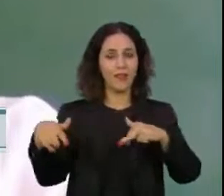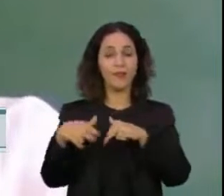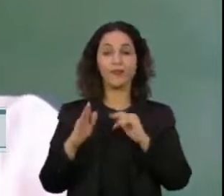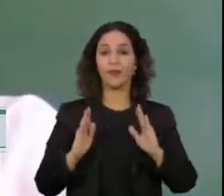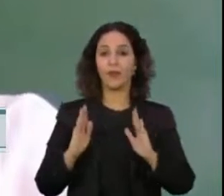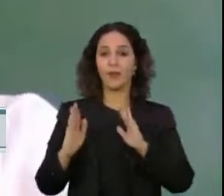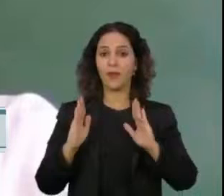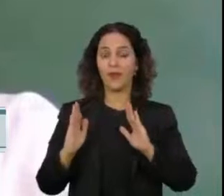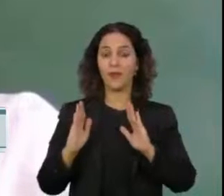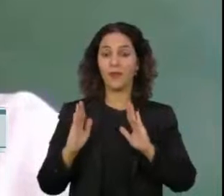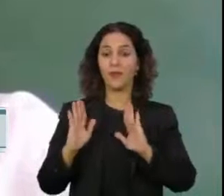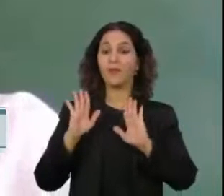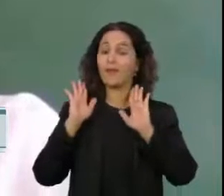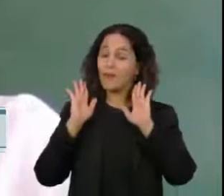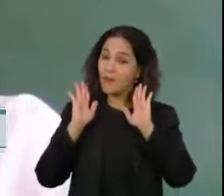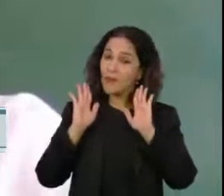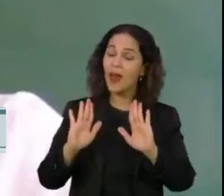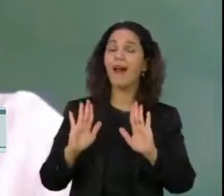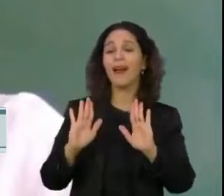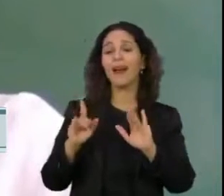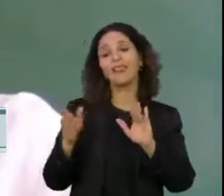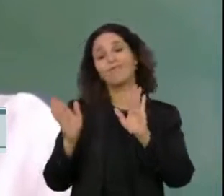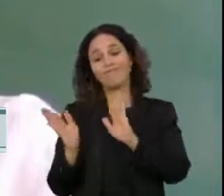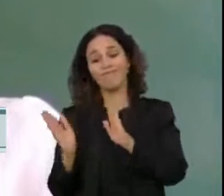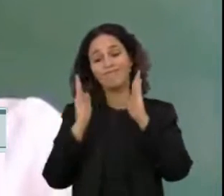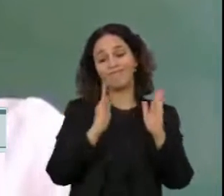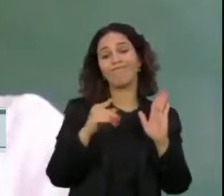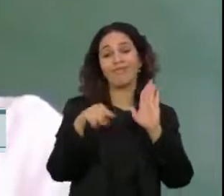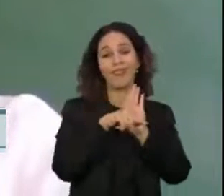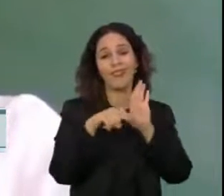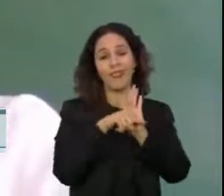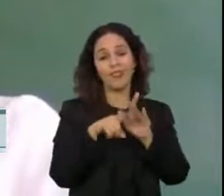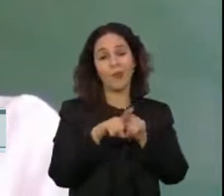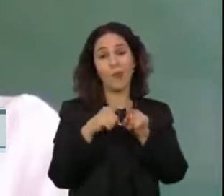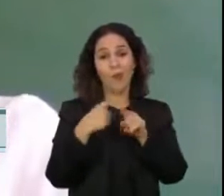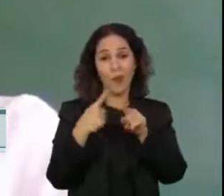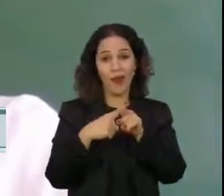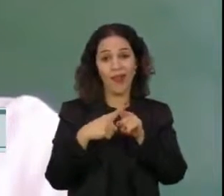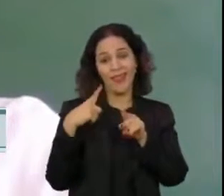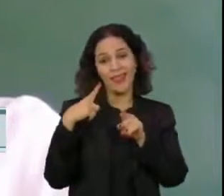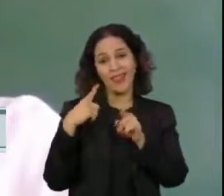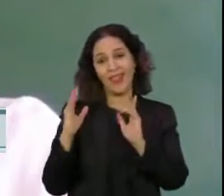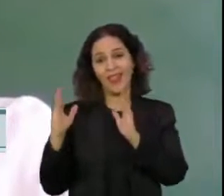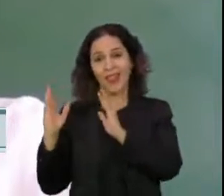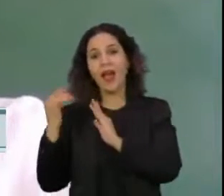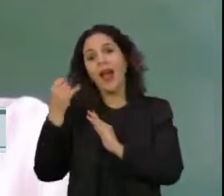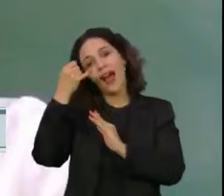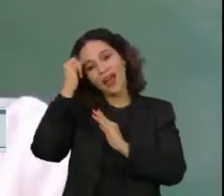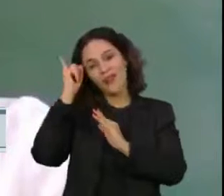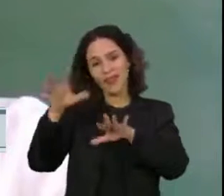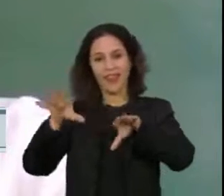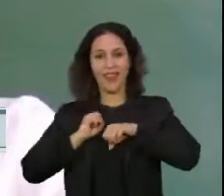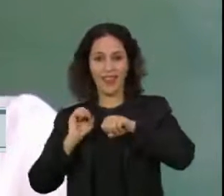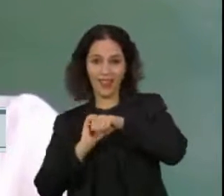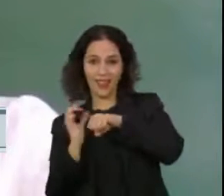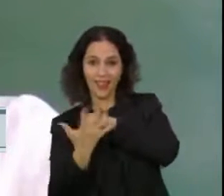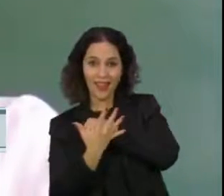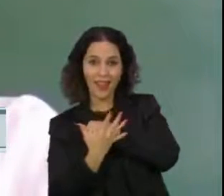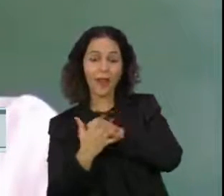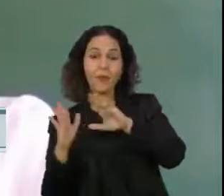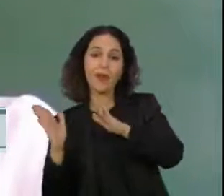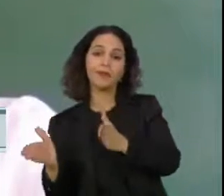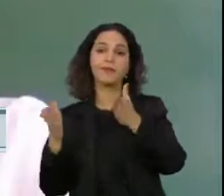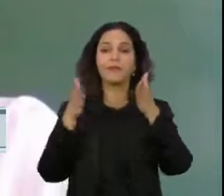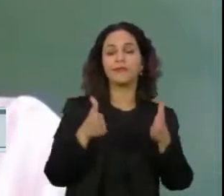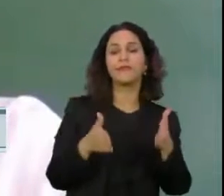período. Porém, tem o outro lado, né? Mesmo tempo que preveniu-se a contaminação pelo coronavírus,